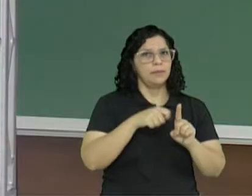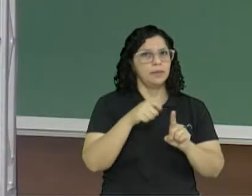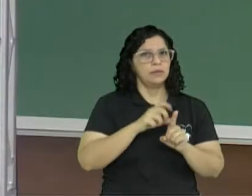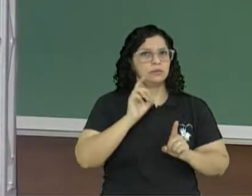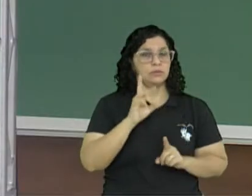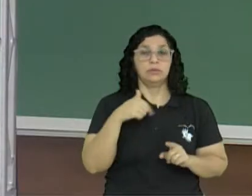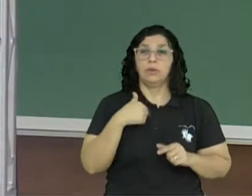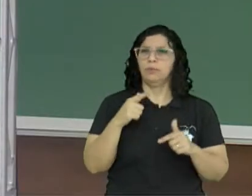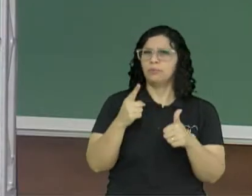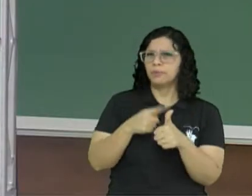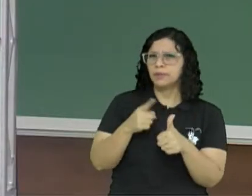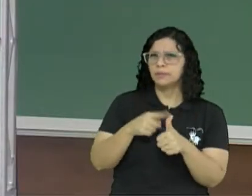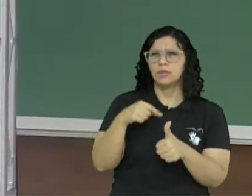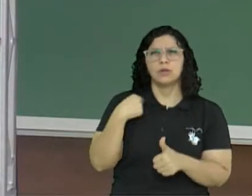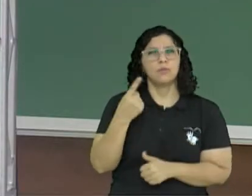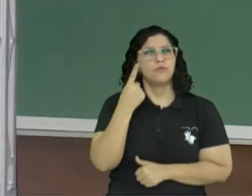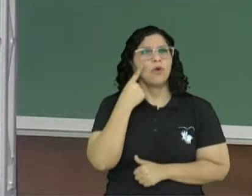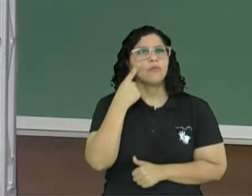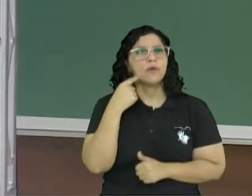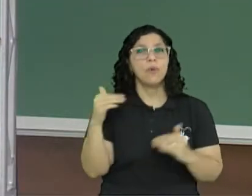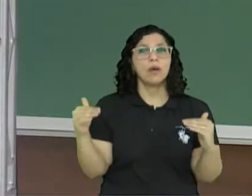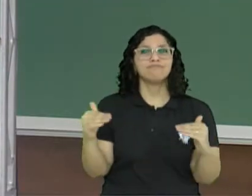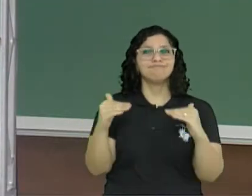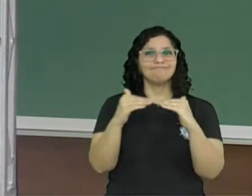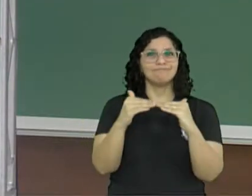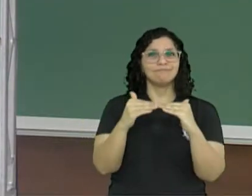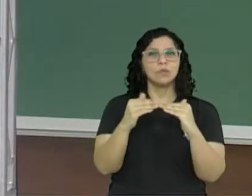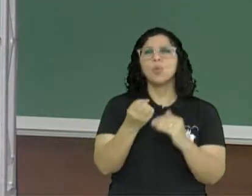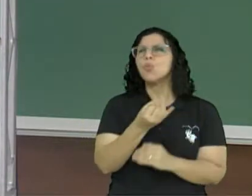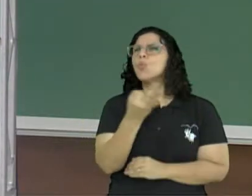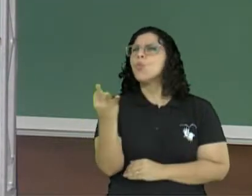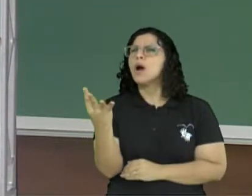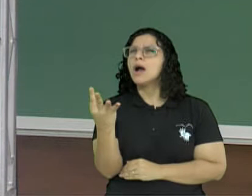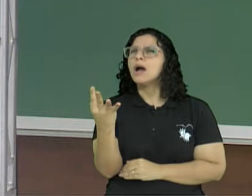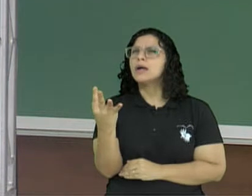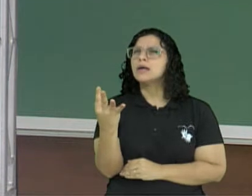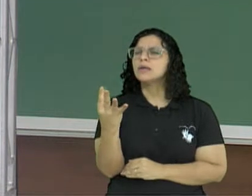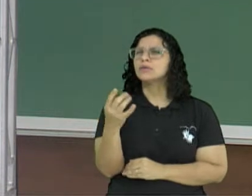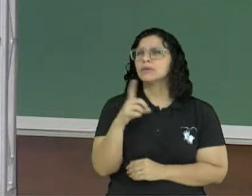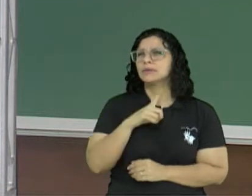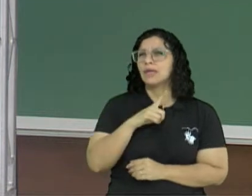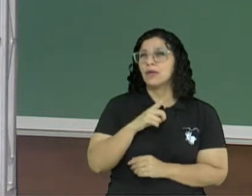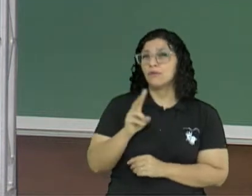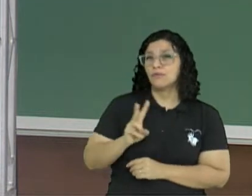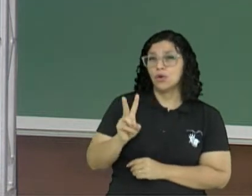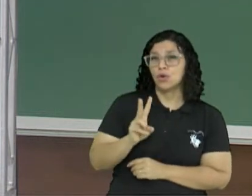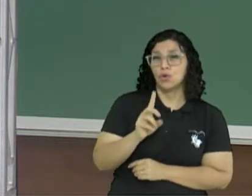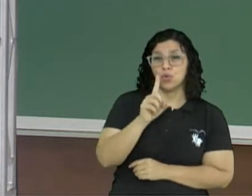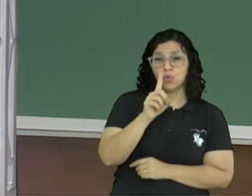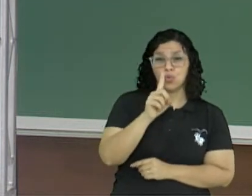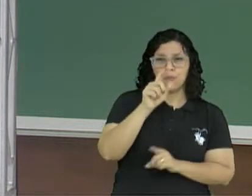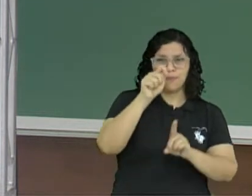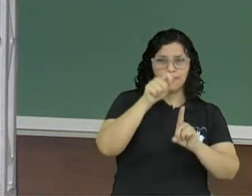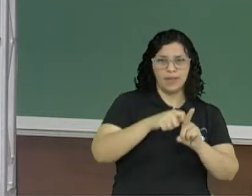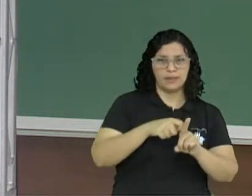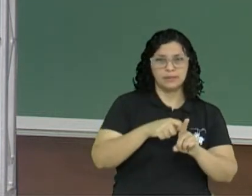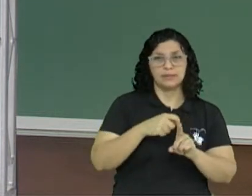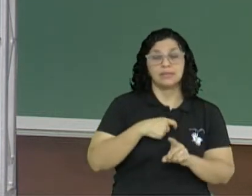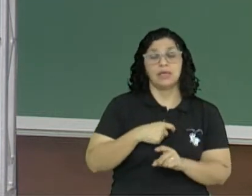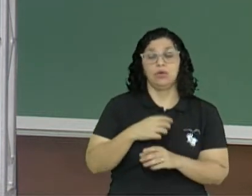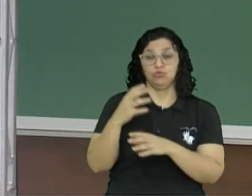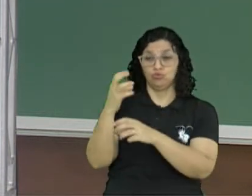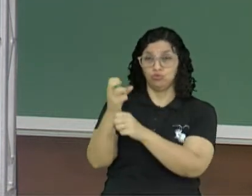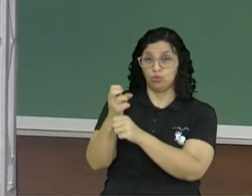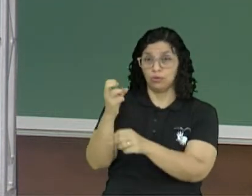Primeiro, temos que verificar a equivalência de um mês. Então, quer dizer, se ela trabalhou 12 meses, ela vai